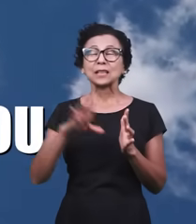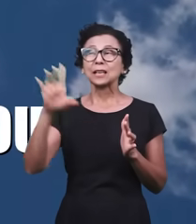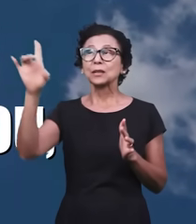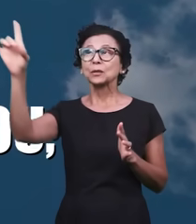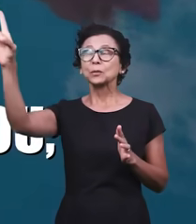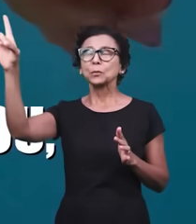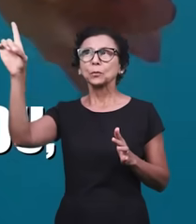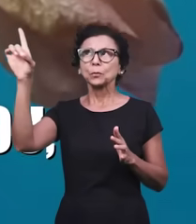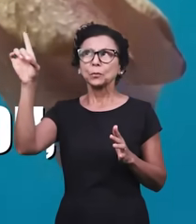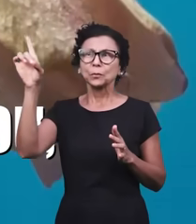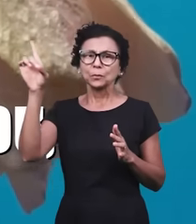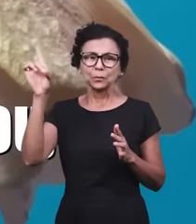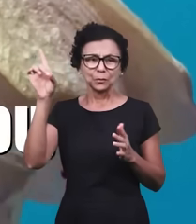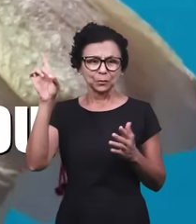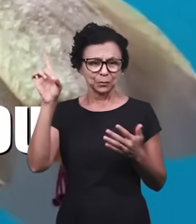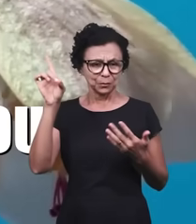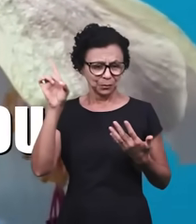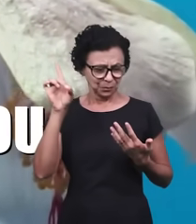Este mistério